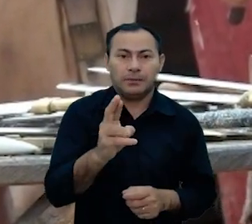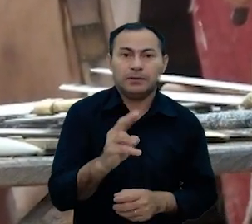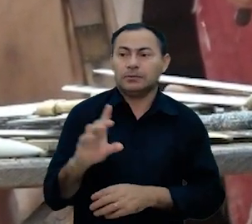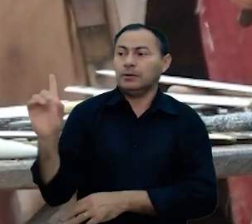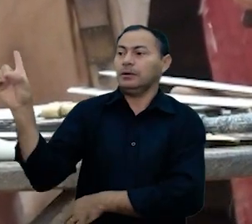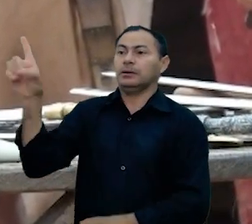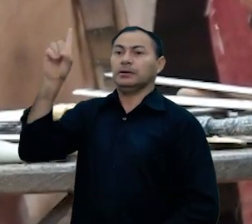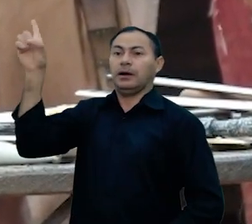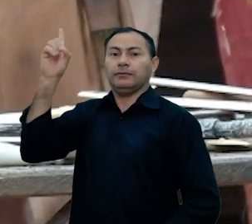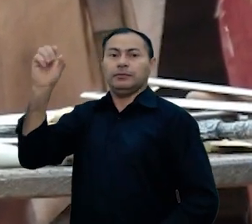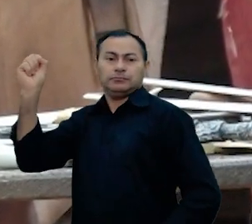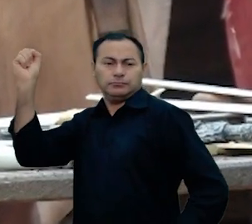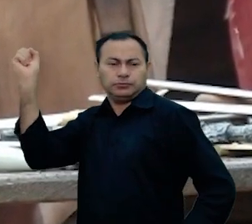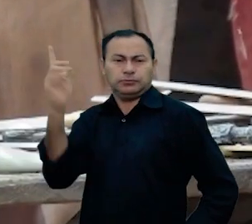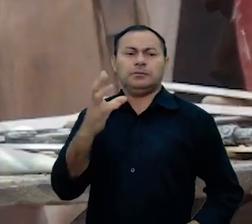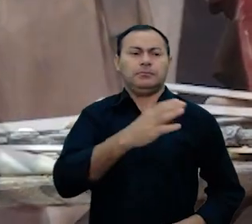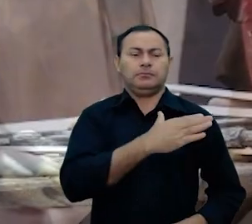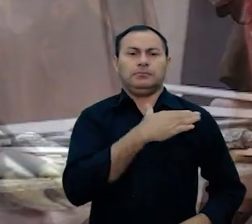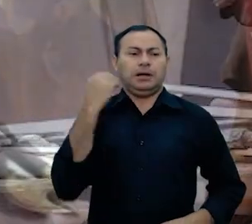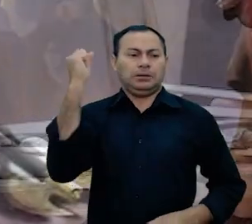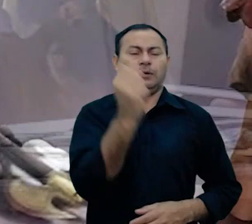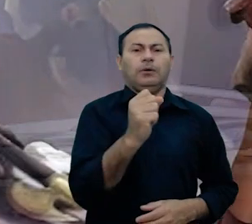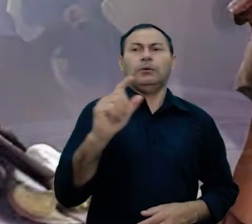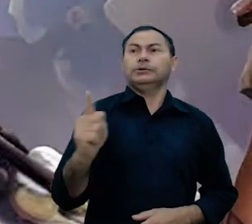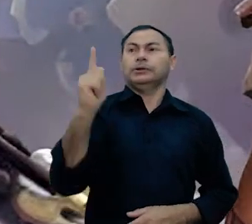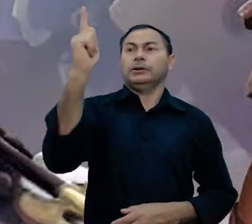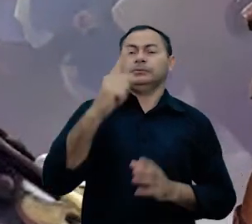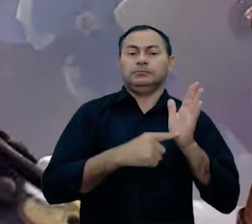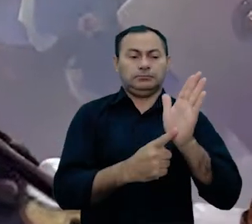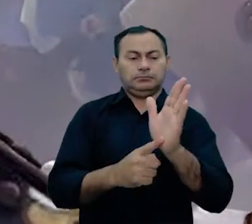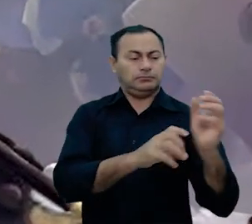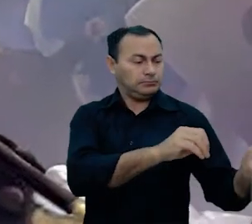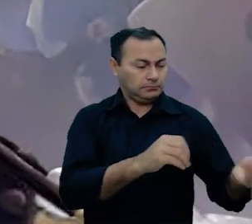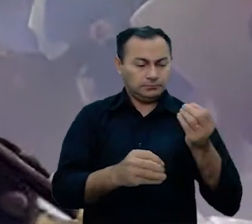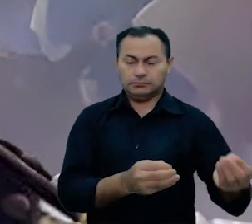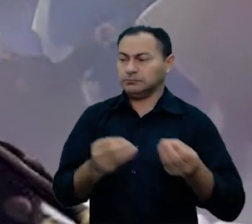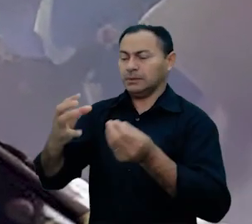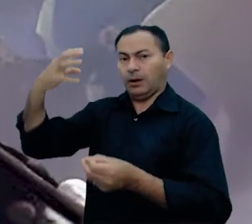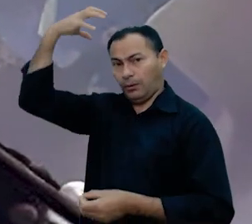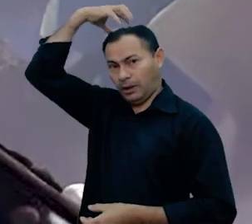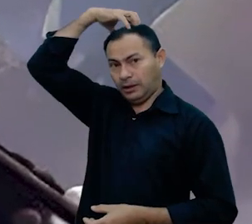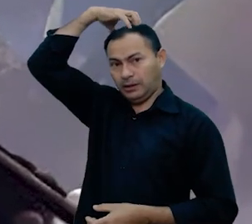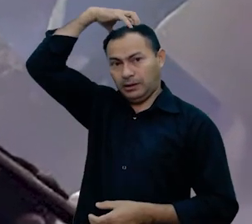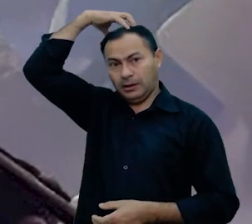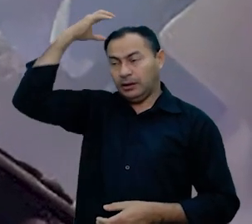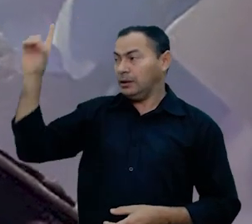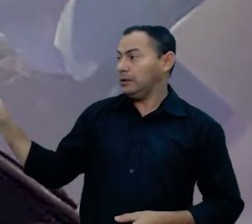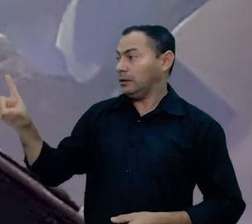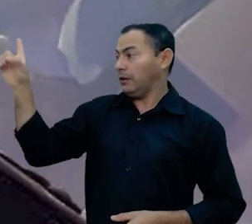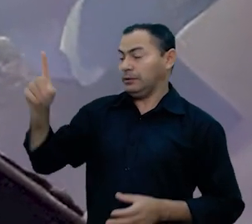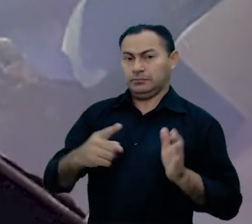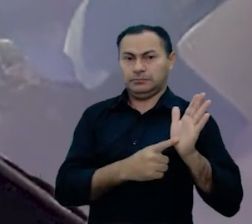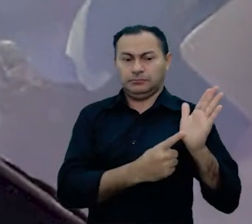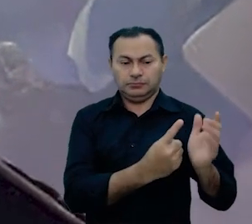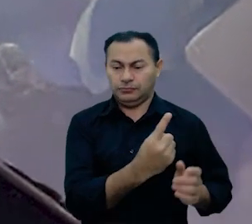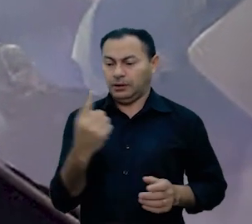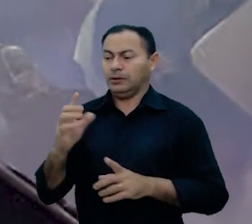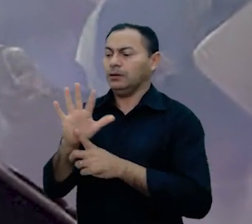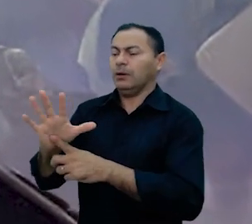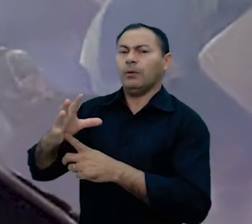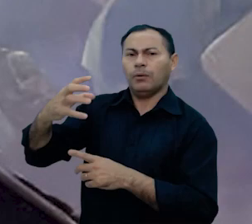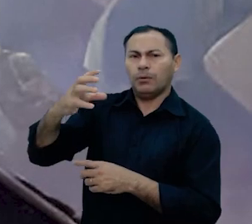resposta quando Davi matou o gigante e se aproximou e apresentou a cabeça do gigante ao rei. Davi se apresentou ao rei, que